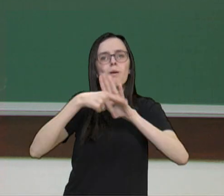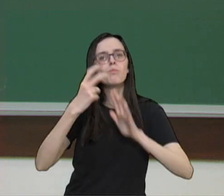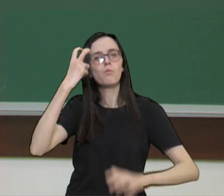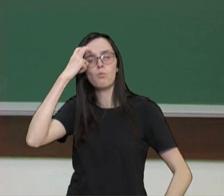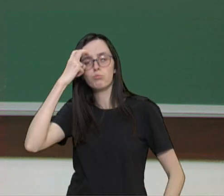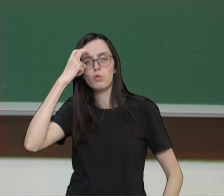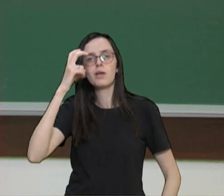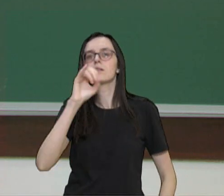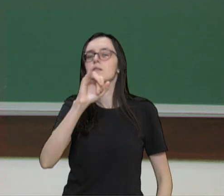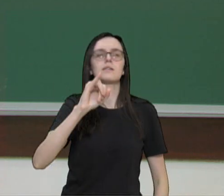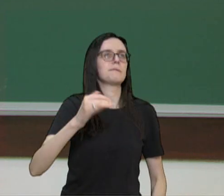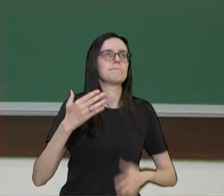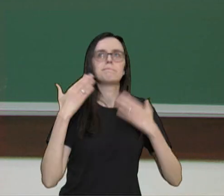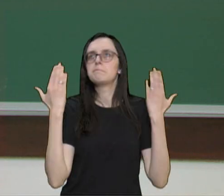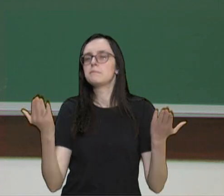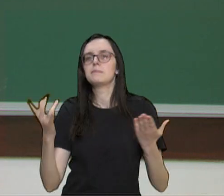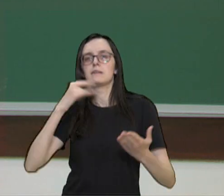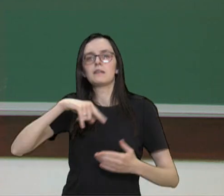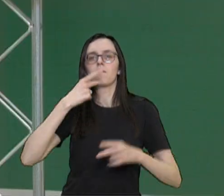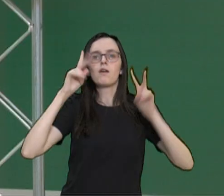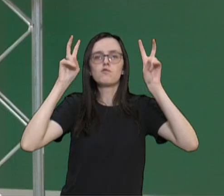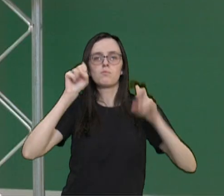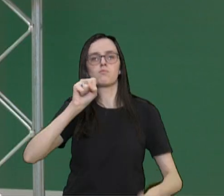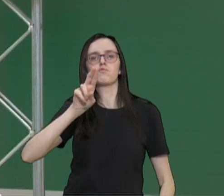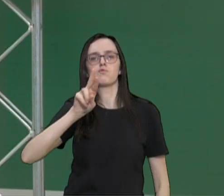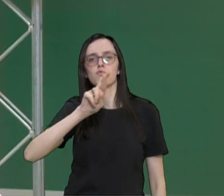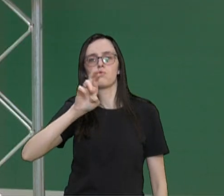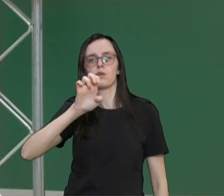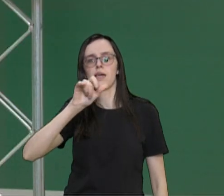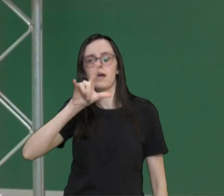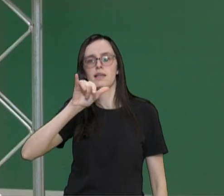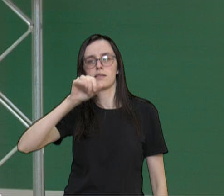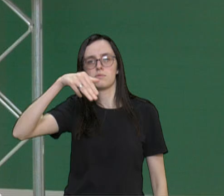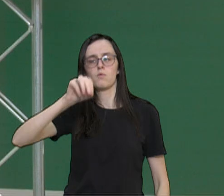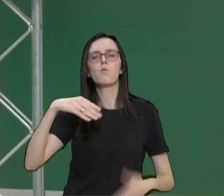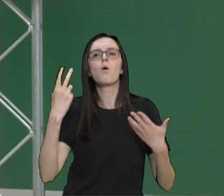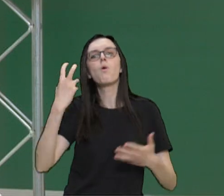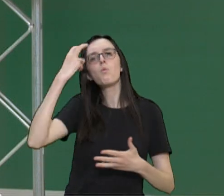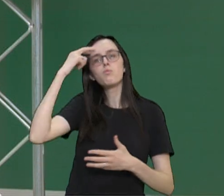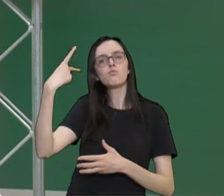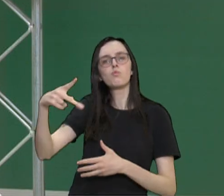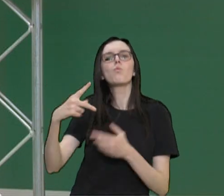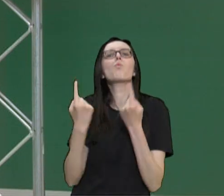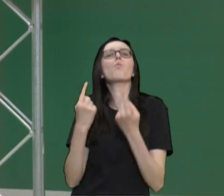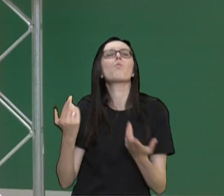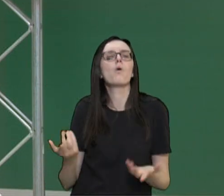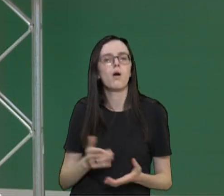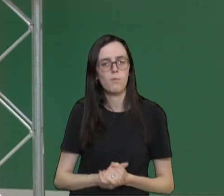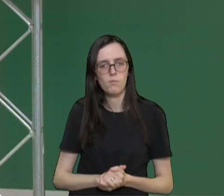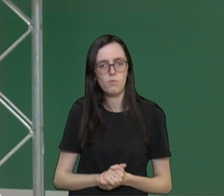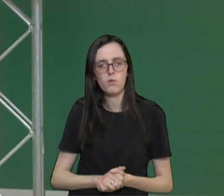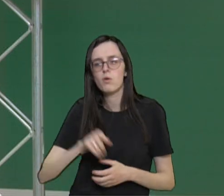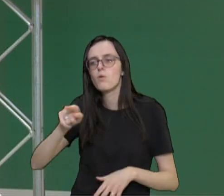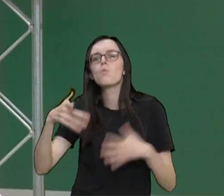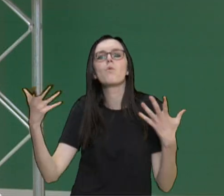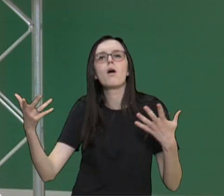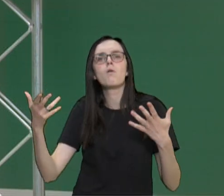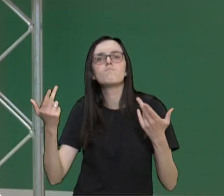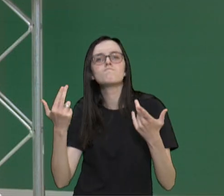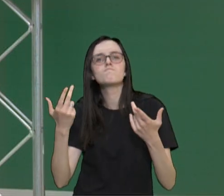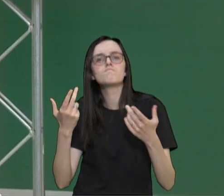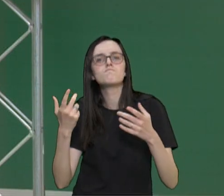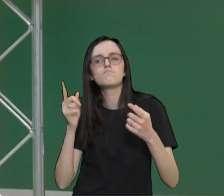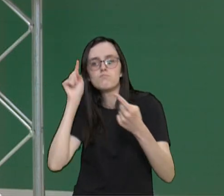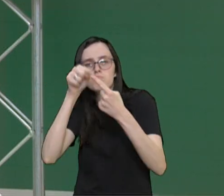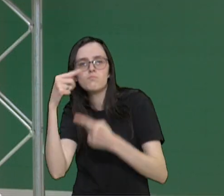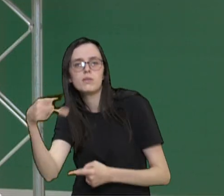vai trabalhar o surrealismo. Qual que é o aspecto cultural do surrealismo? O que vinha, o que ele pregava?